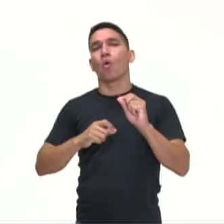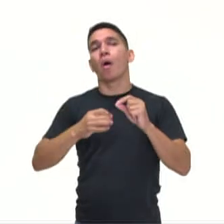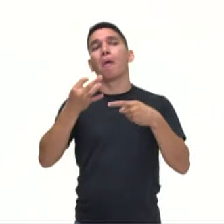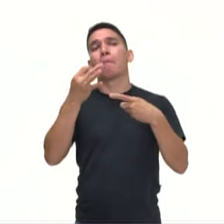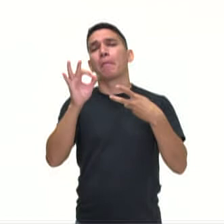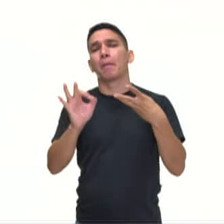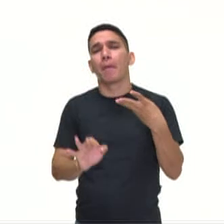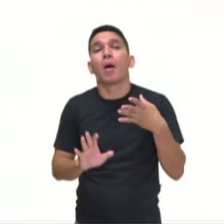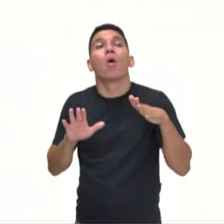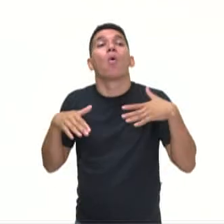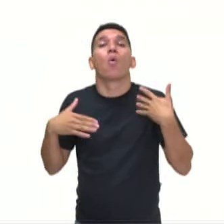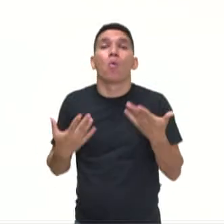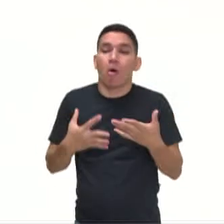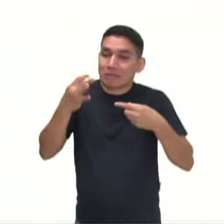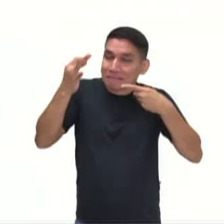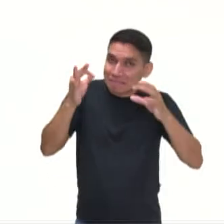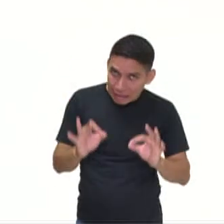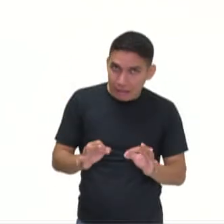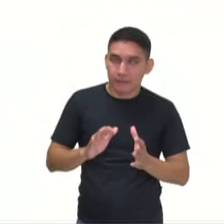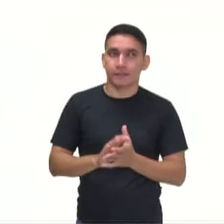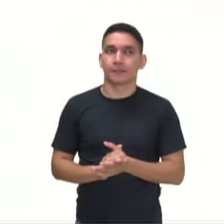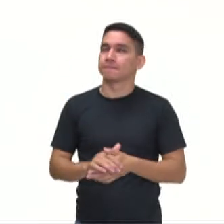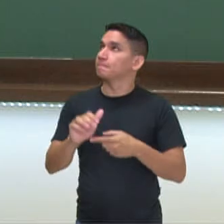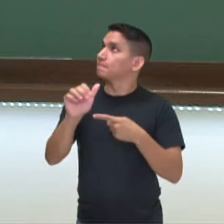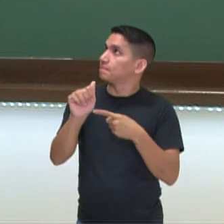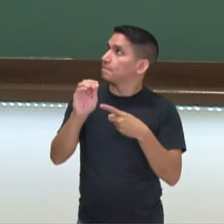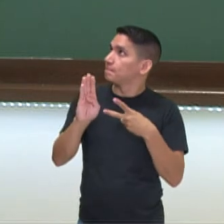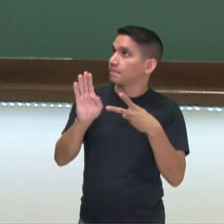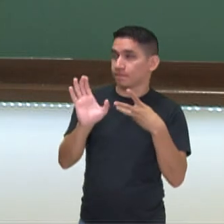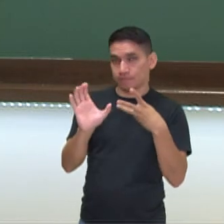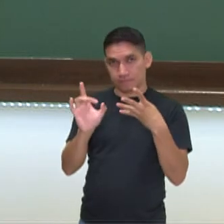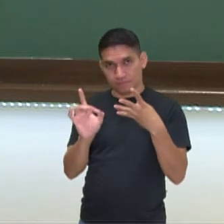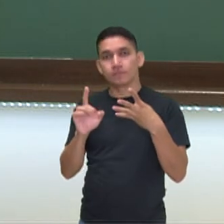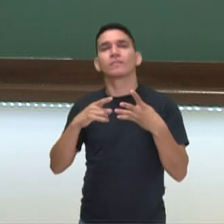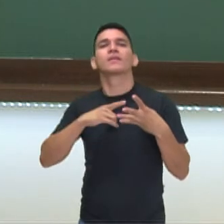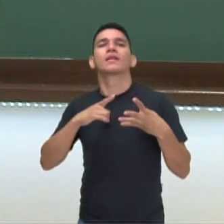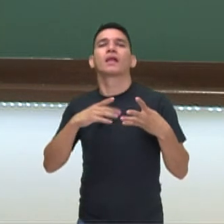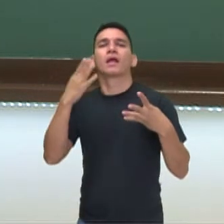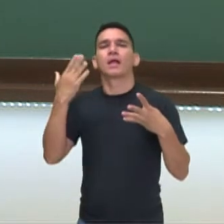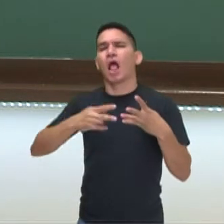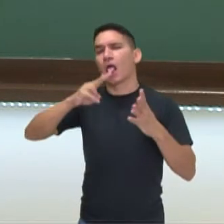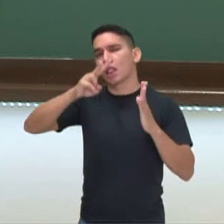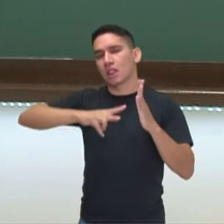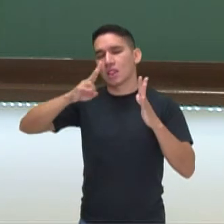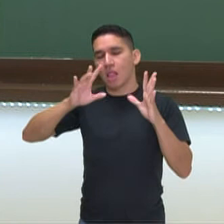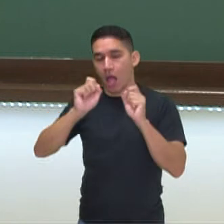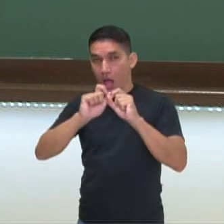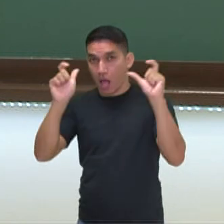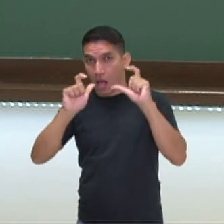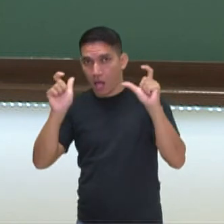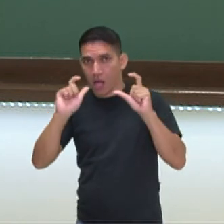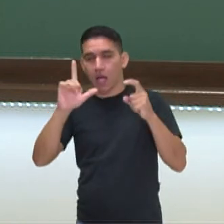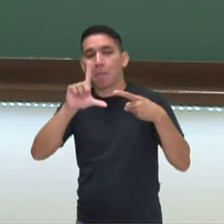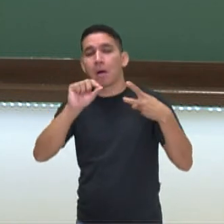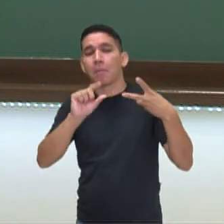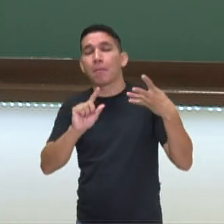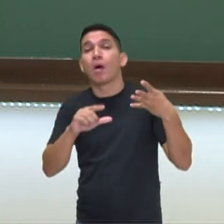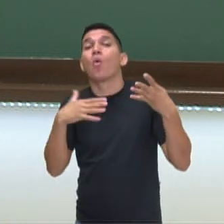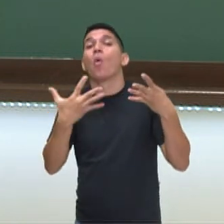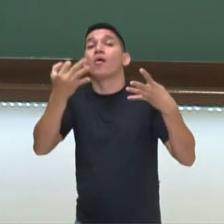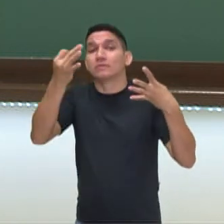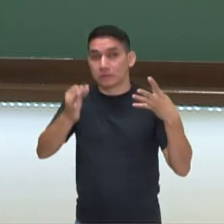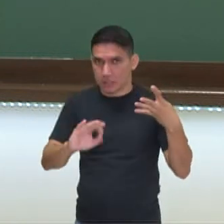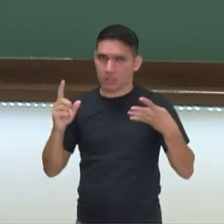Assinale a alternativa correta. Então a gente tem aqui 4 alternativas, leia com atenção e assinale a alternativa